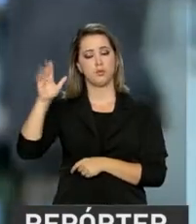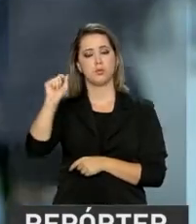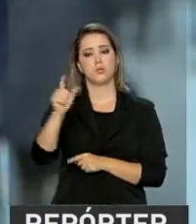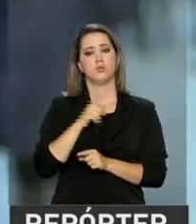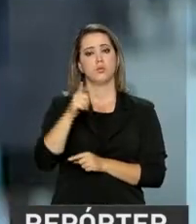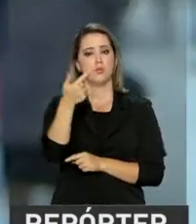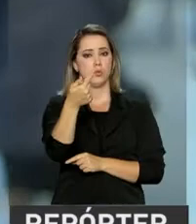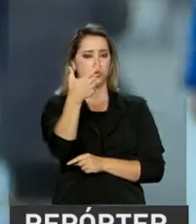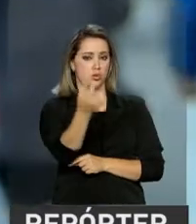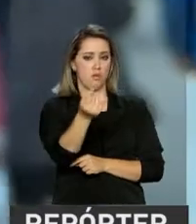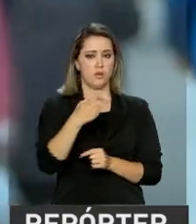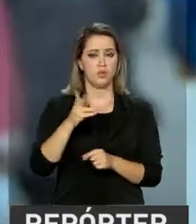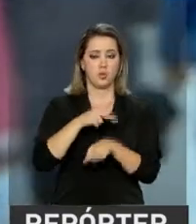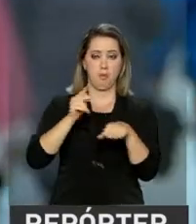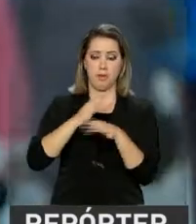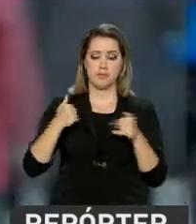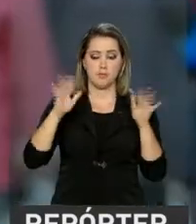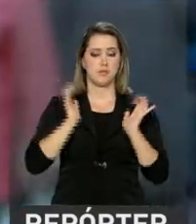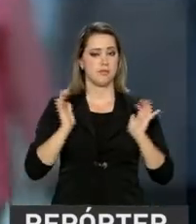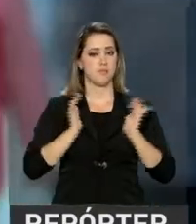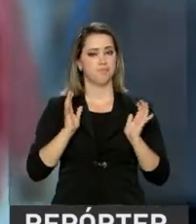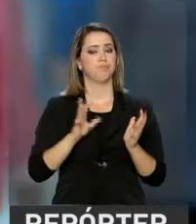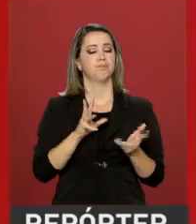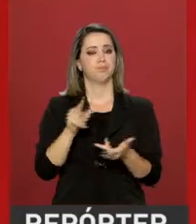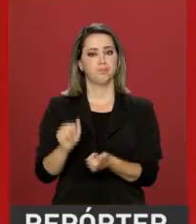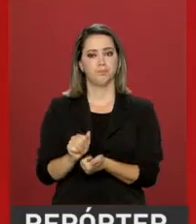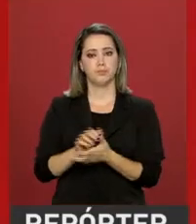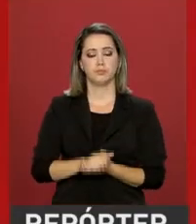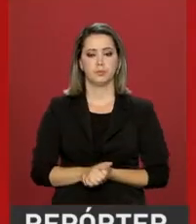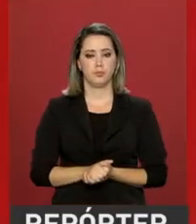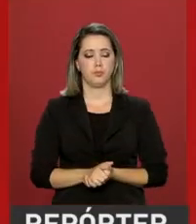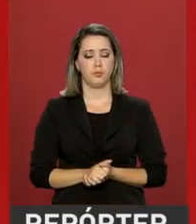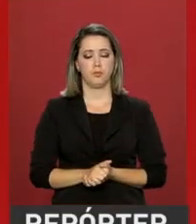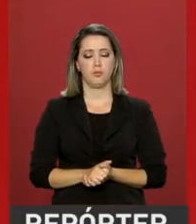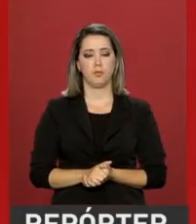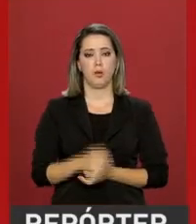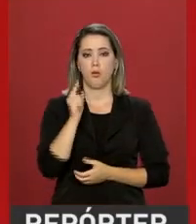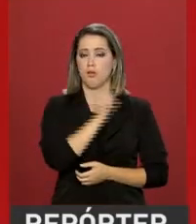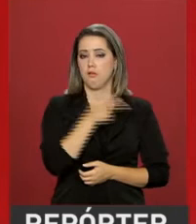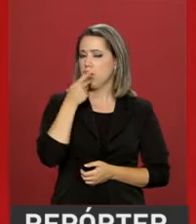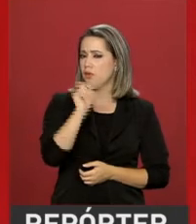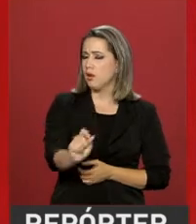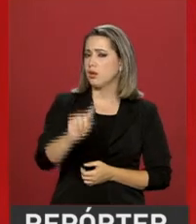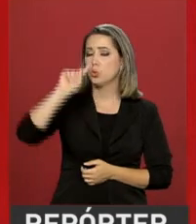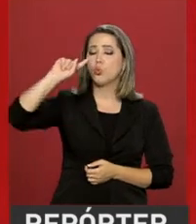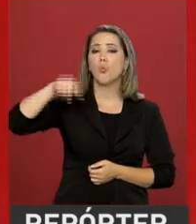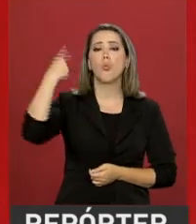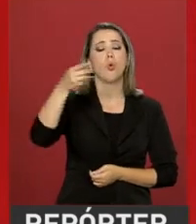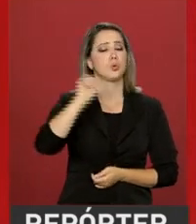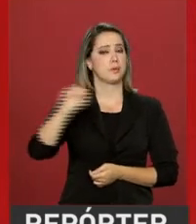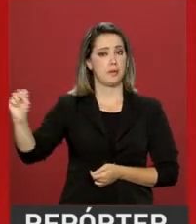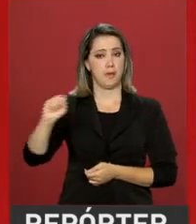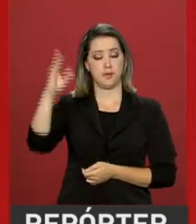grupo formado pelos 20 países com as maiores economias do mundo. No próximo semestre, quando o Brasil terá a